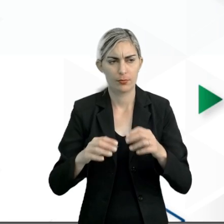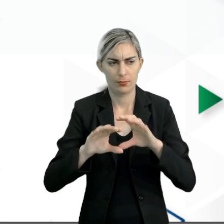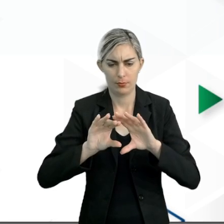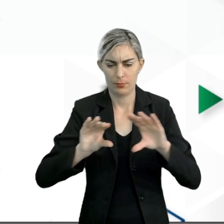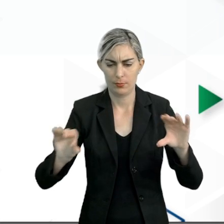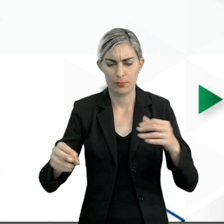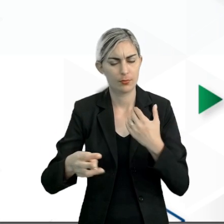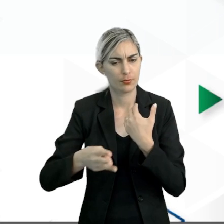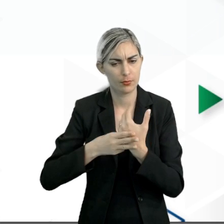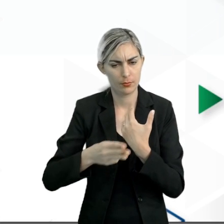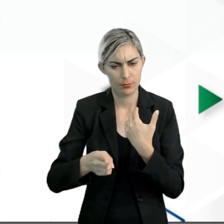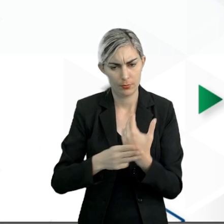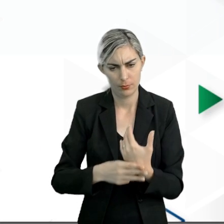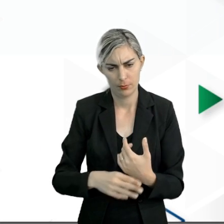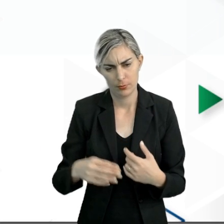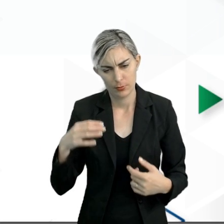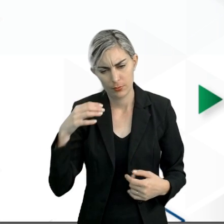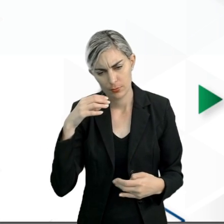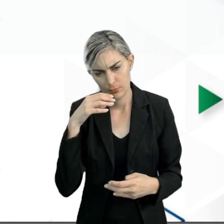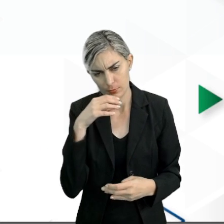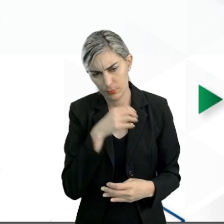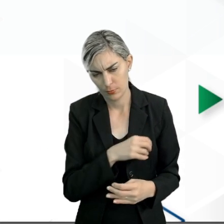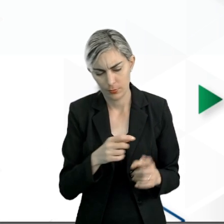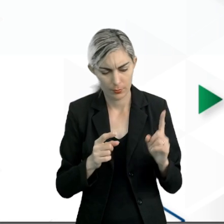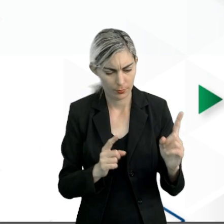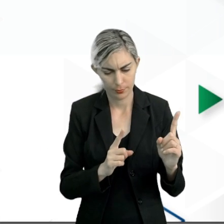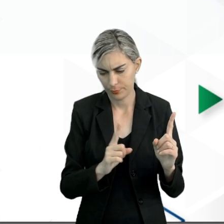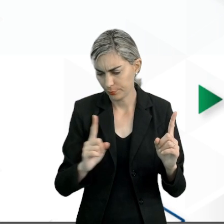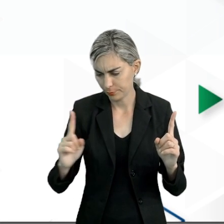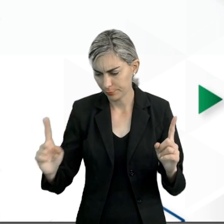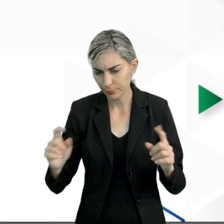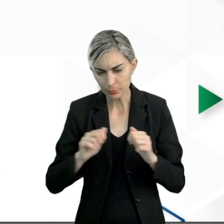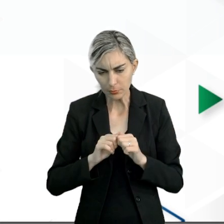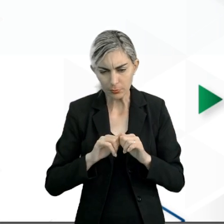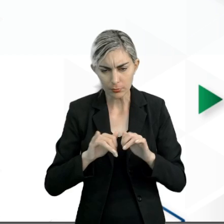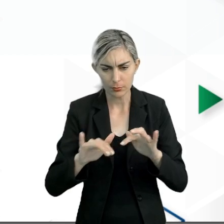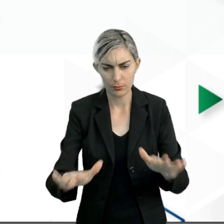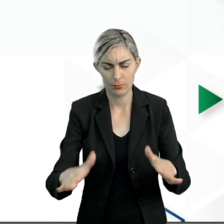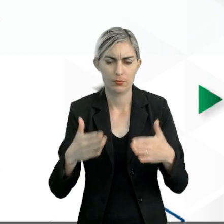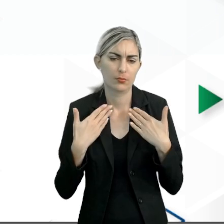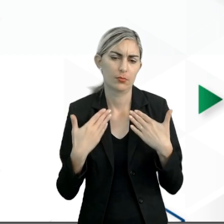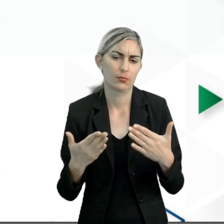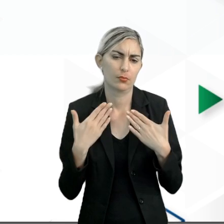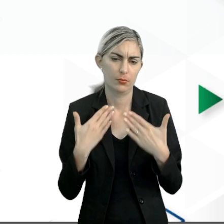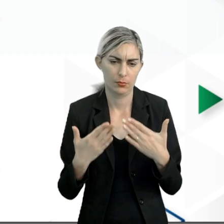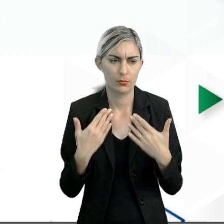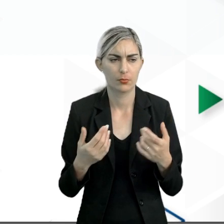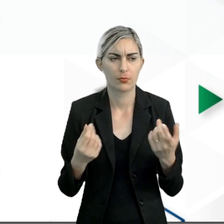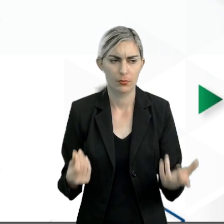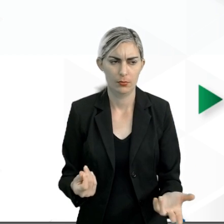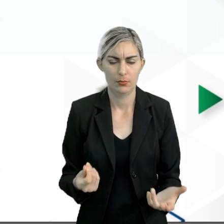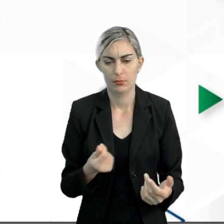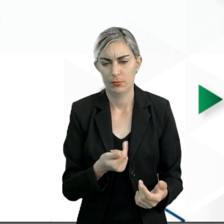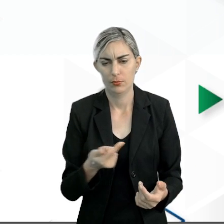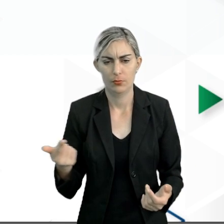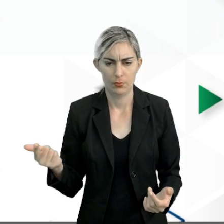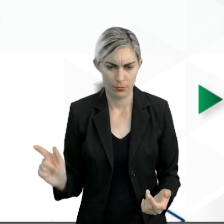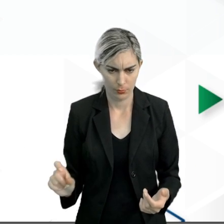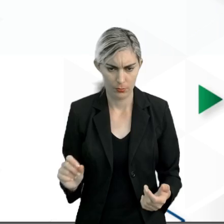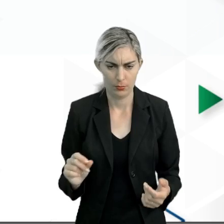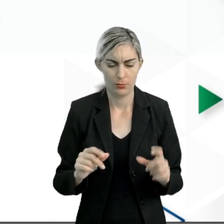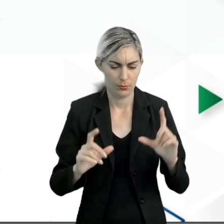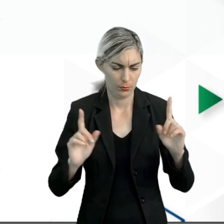metálica aquecida numa extremidade a propagação do calor se dá para outra